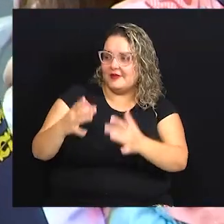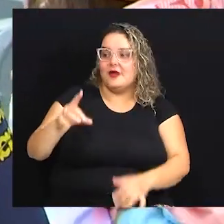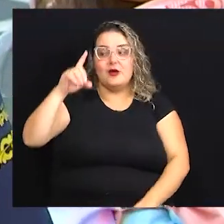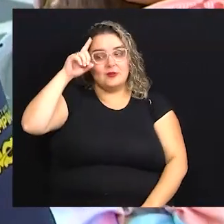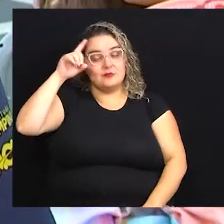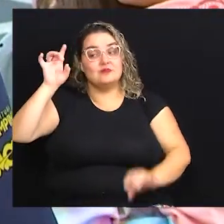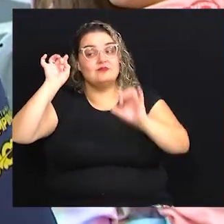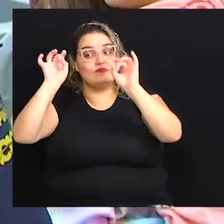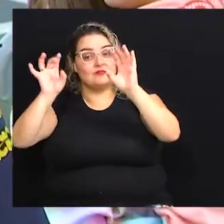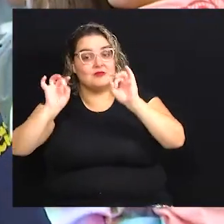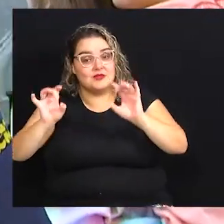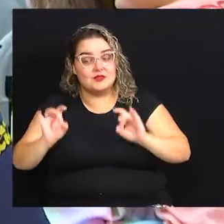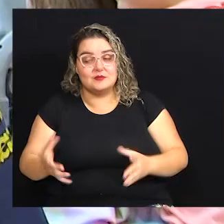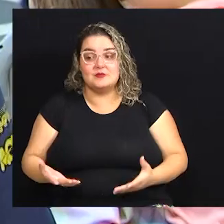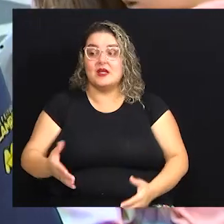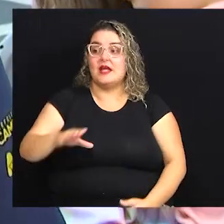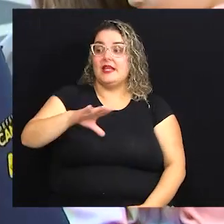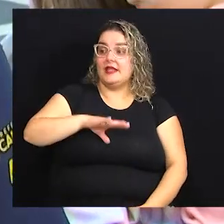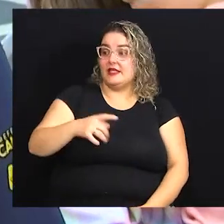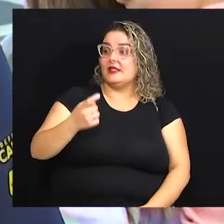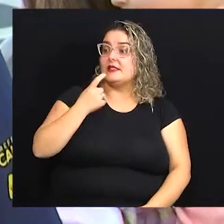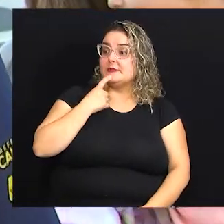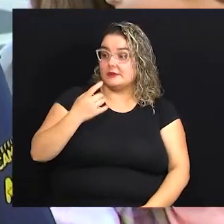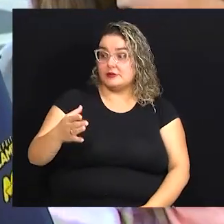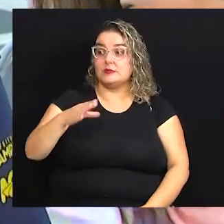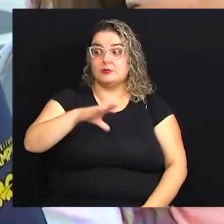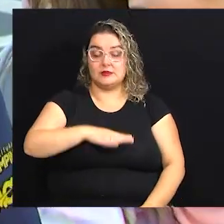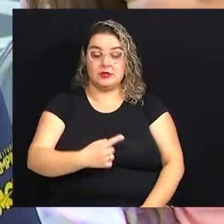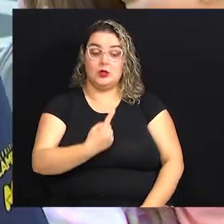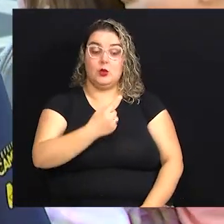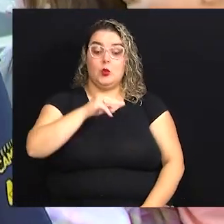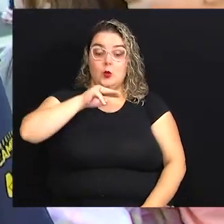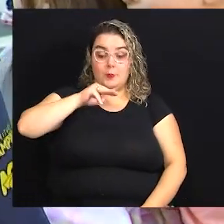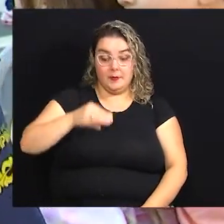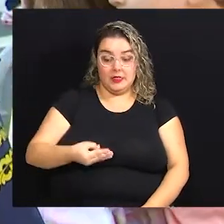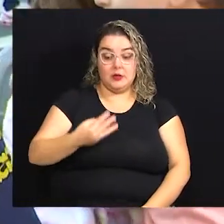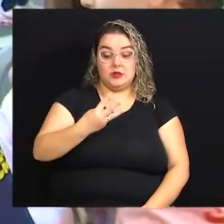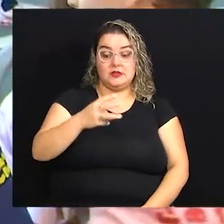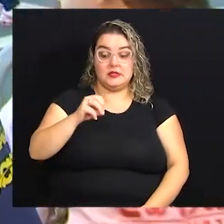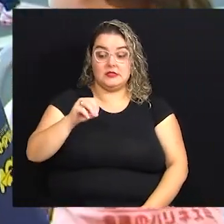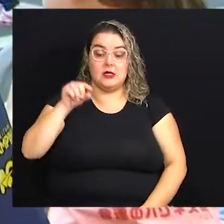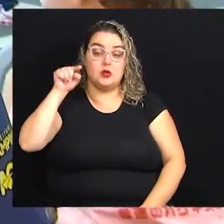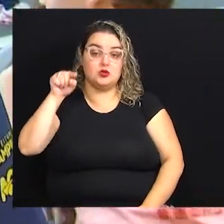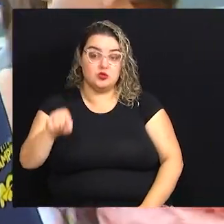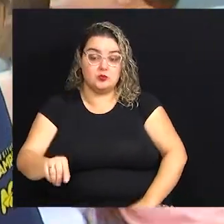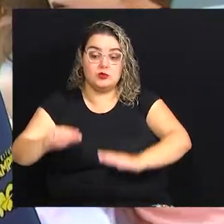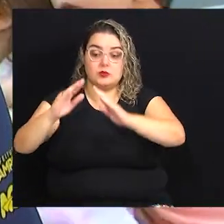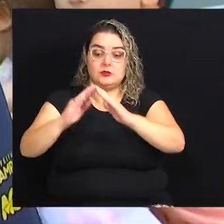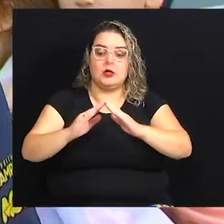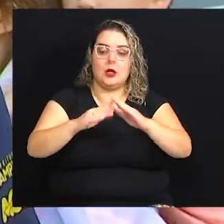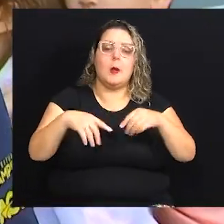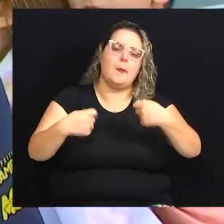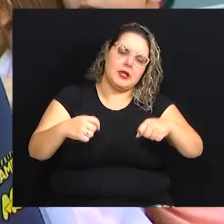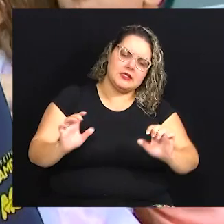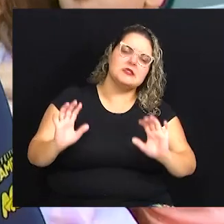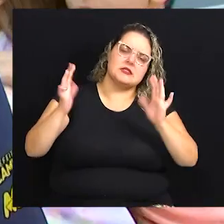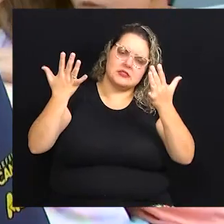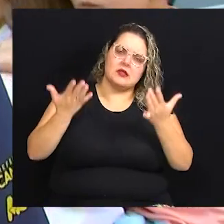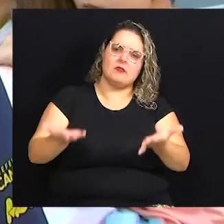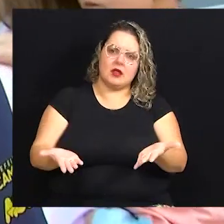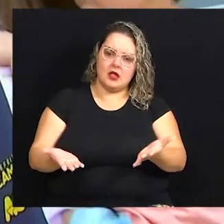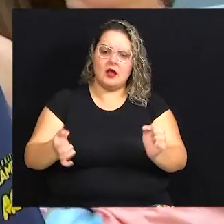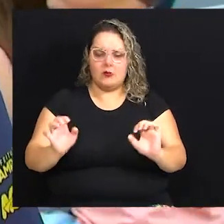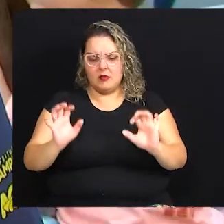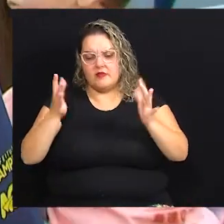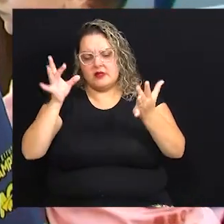Uma data muito especial e Campinas, uma cidade com 1.300.000 habitantes, precisa dessa festa, né?